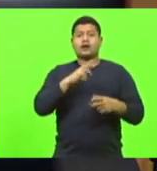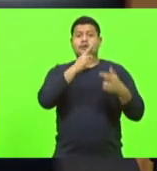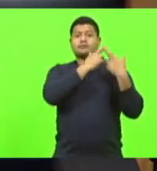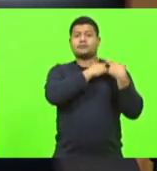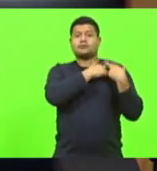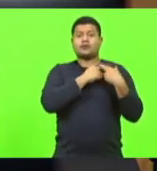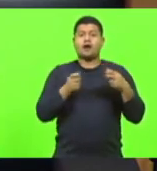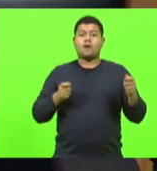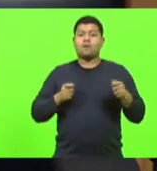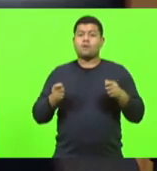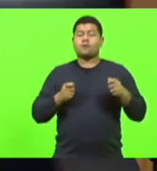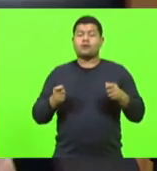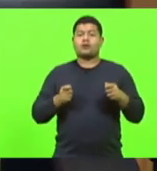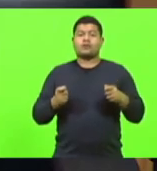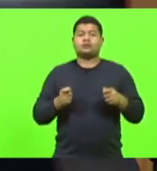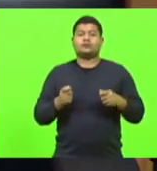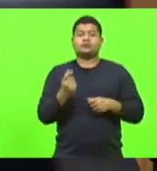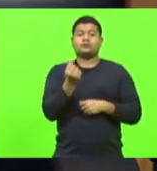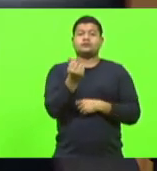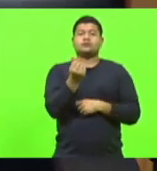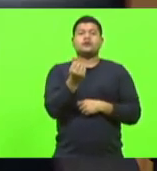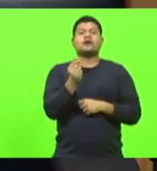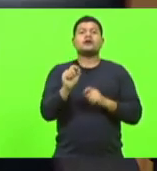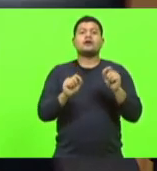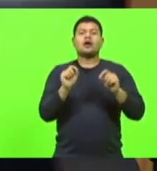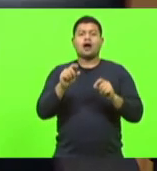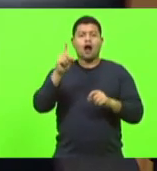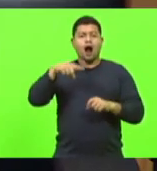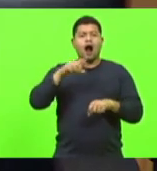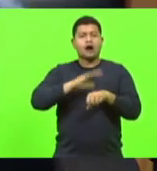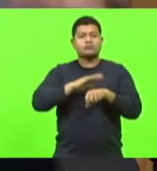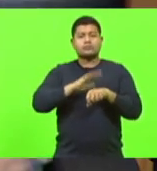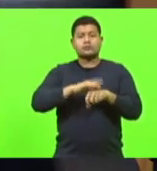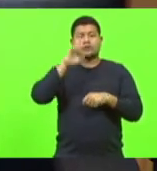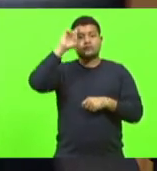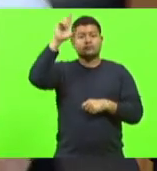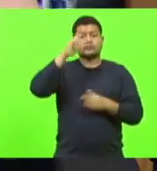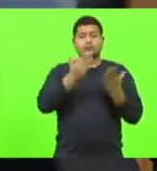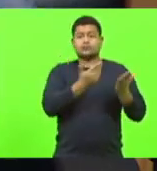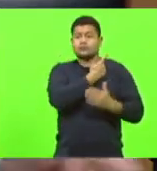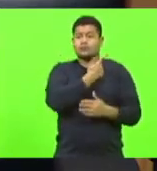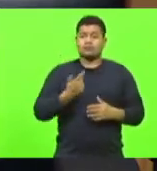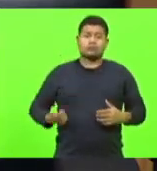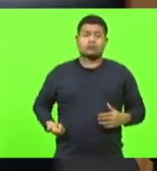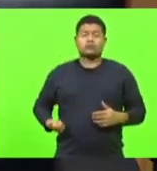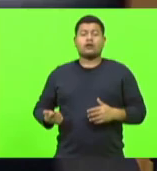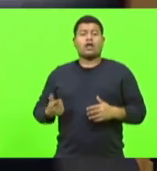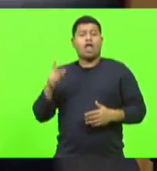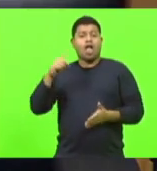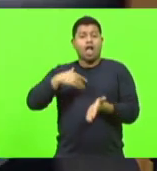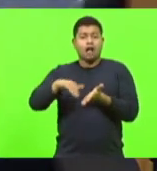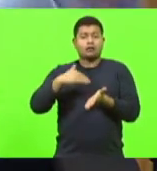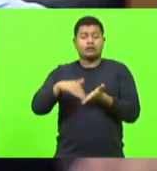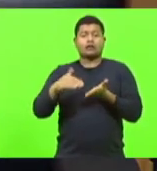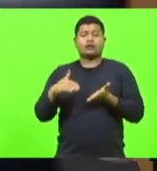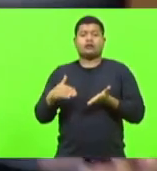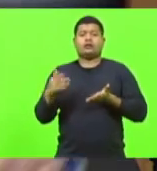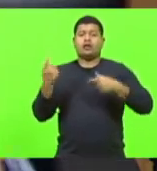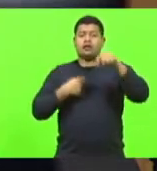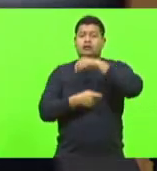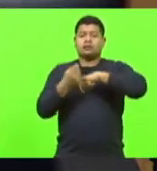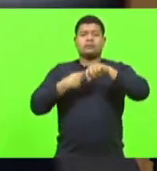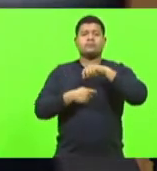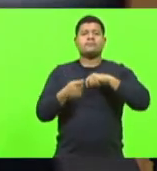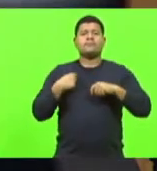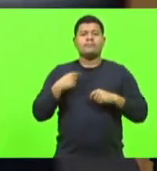dinheiro é o gestor que têm o direito eo dever de cuidar do dinheiro é o governador é o secretário da fazenda Eles é